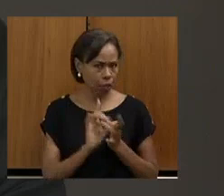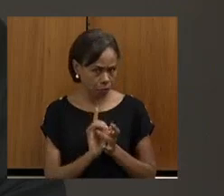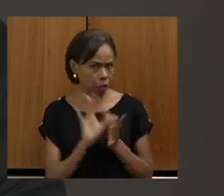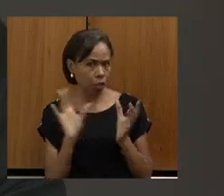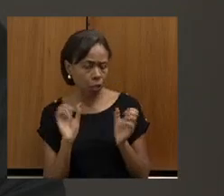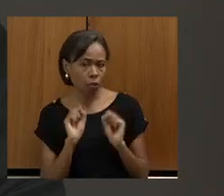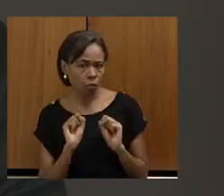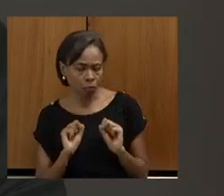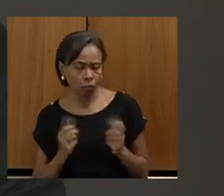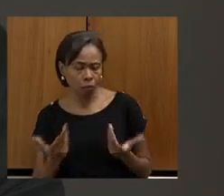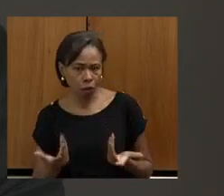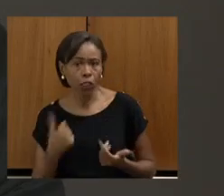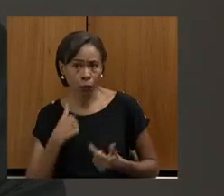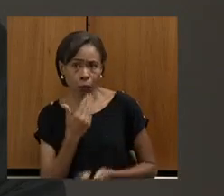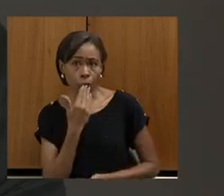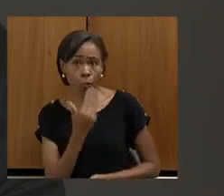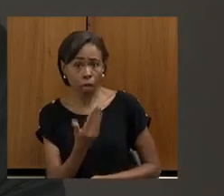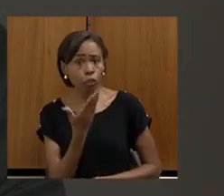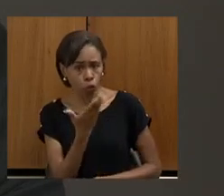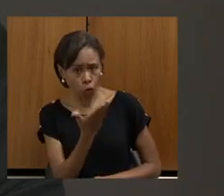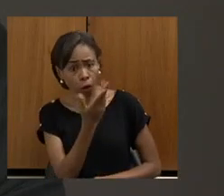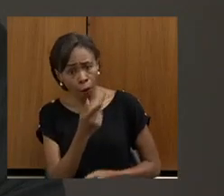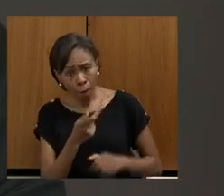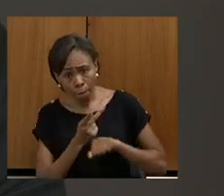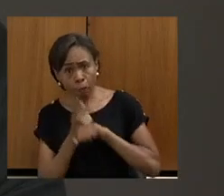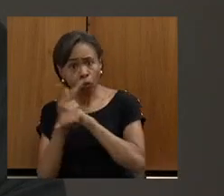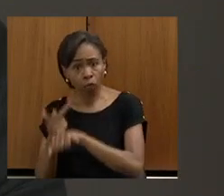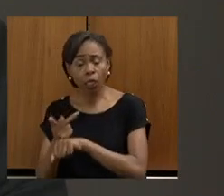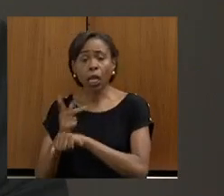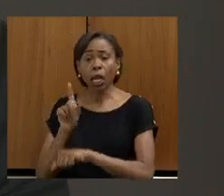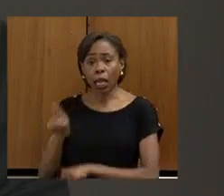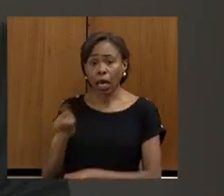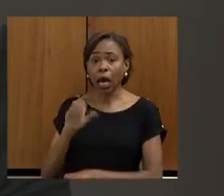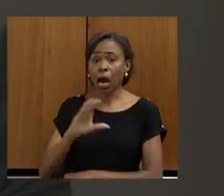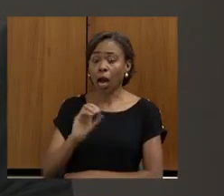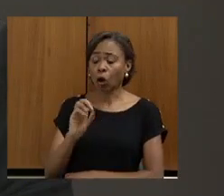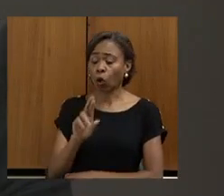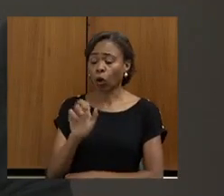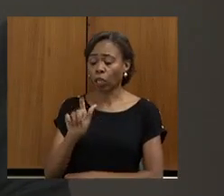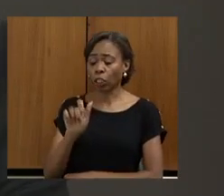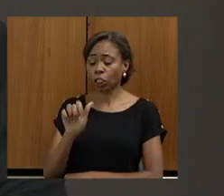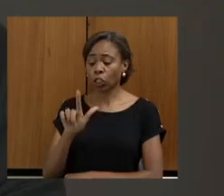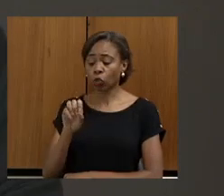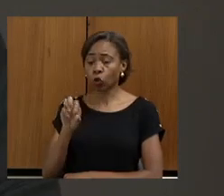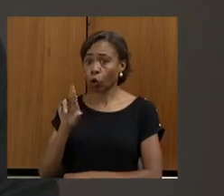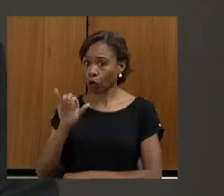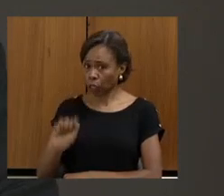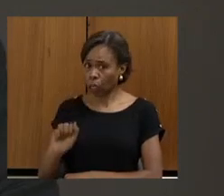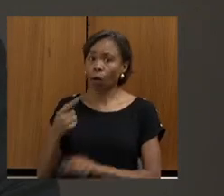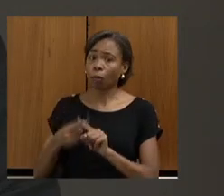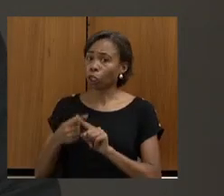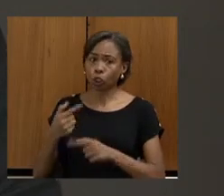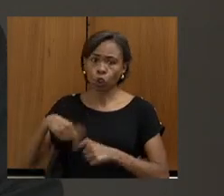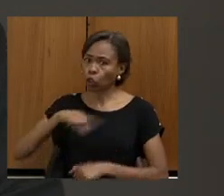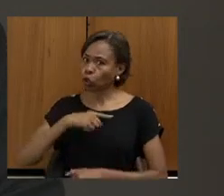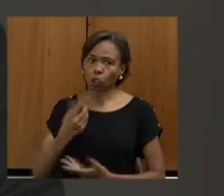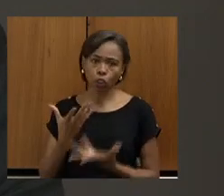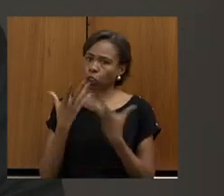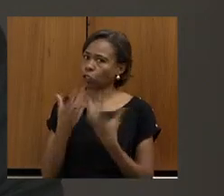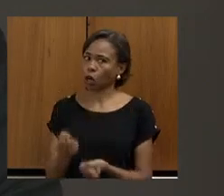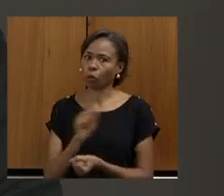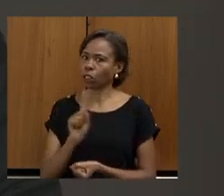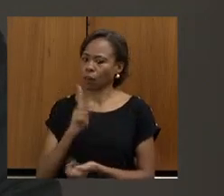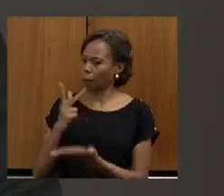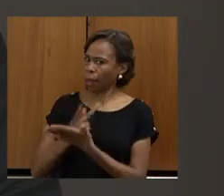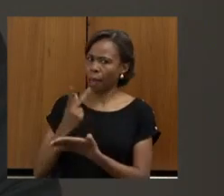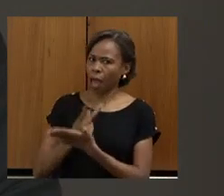também. Inclusive, peço a senhora para procurar a corrigidoria, porque nós não compactuamos com nenhum tipo de desvio de conduta. Então, é